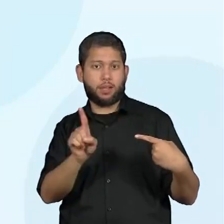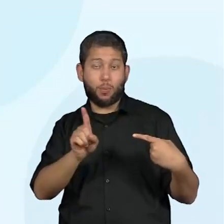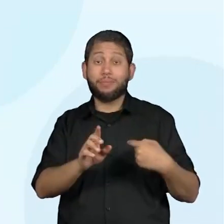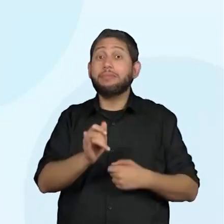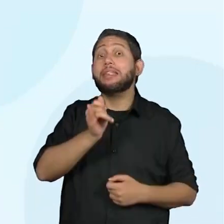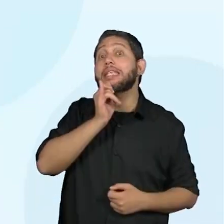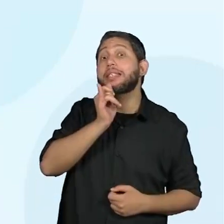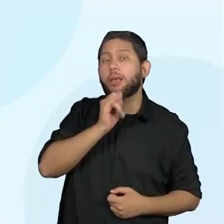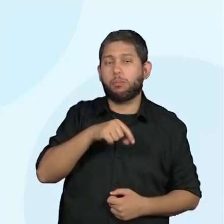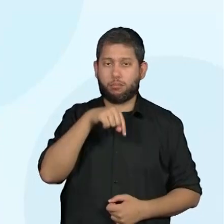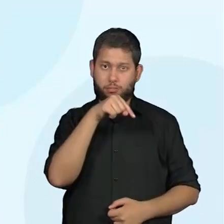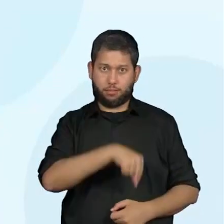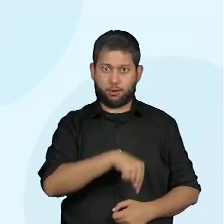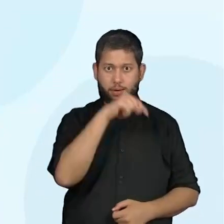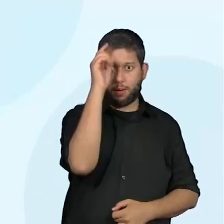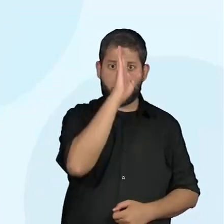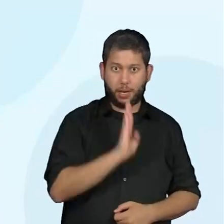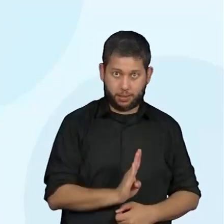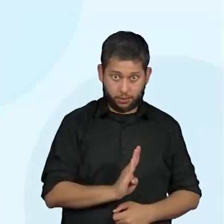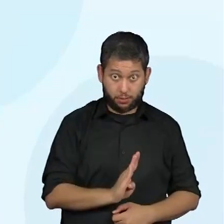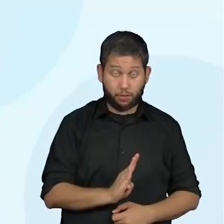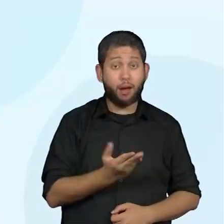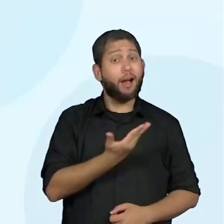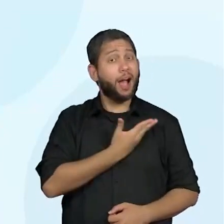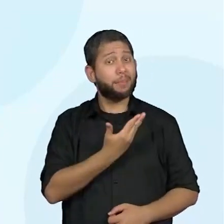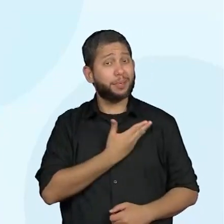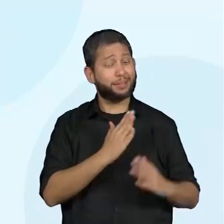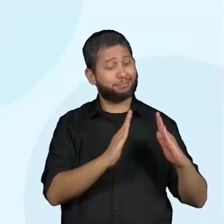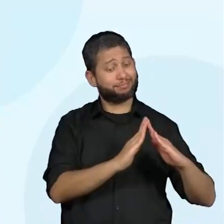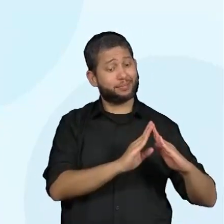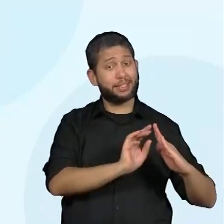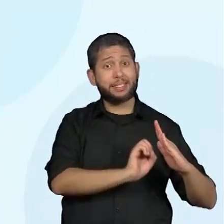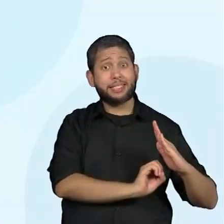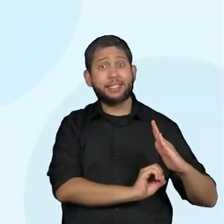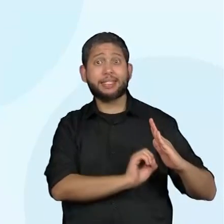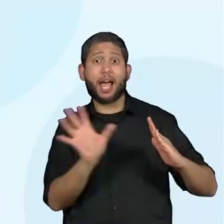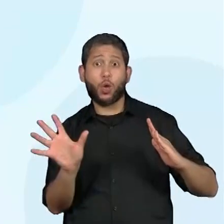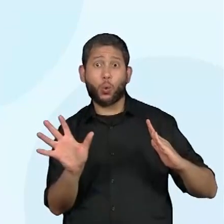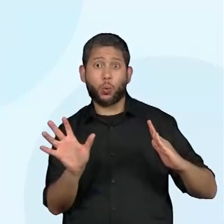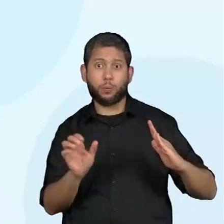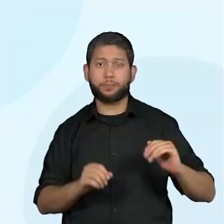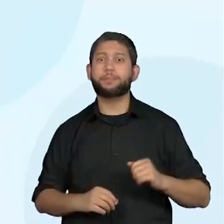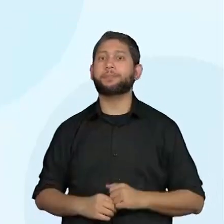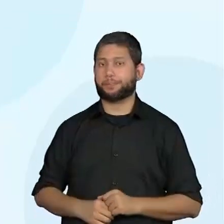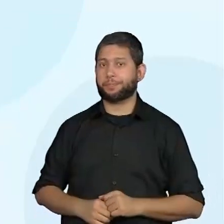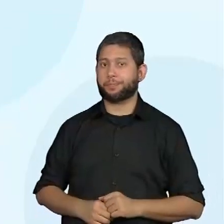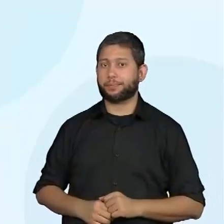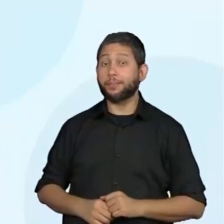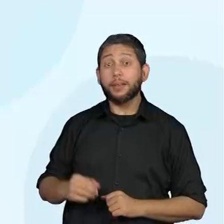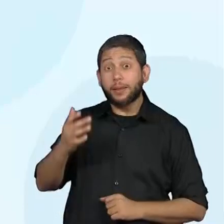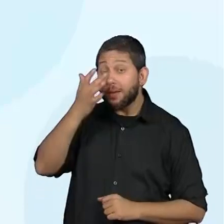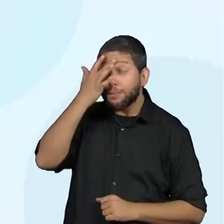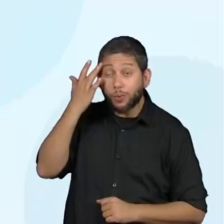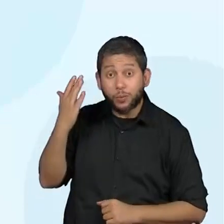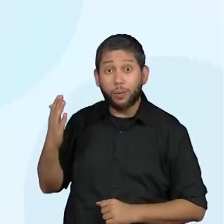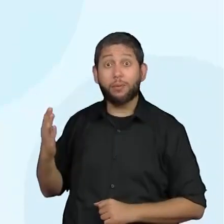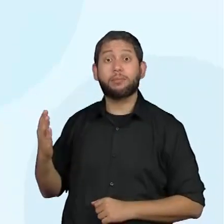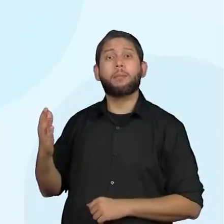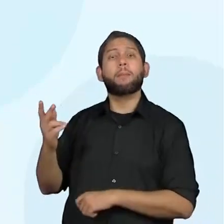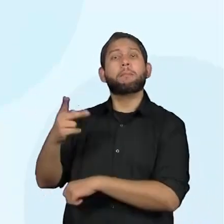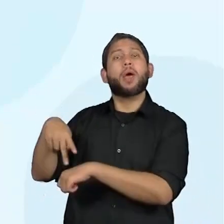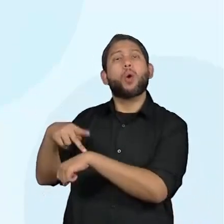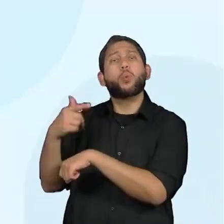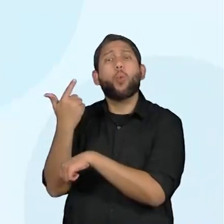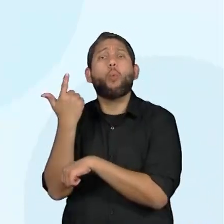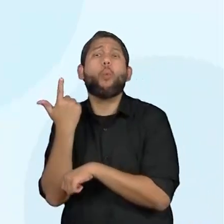para outro país, ela está emigrando, ela está saindo. Sim. Já se uma pessoa